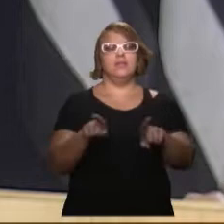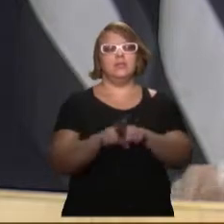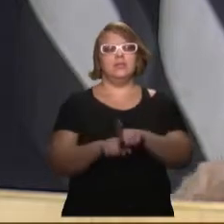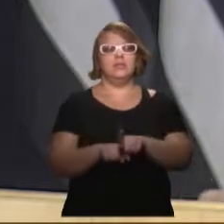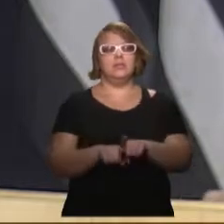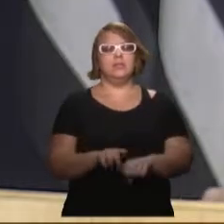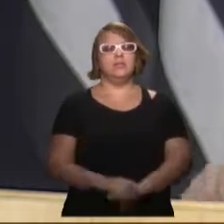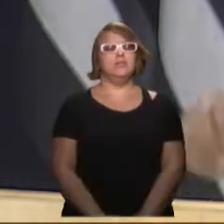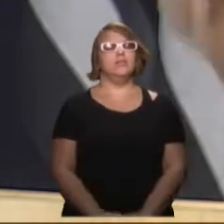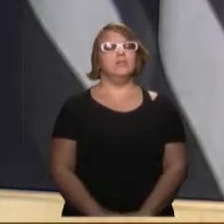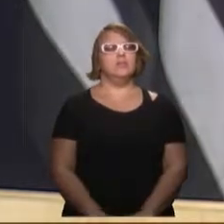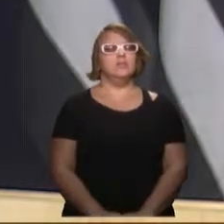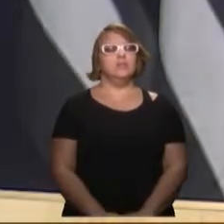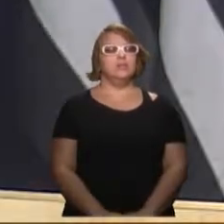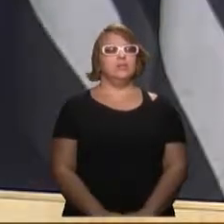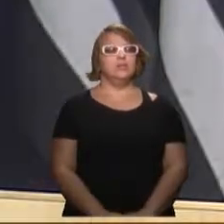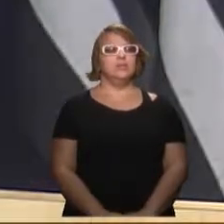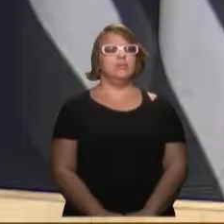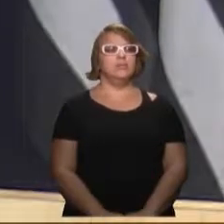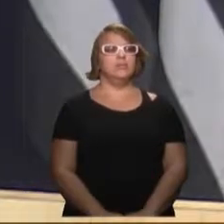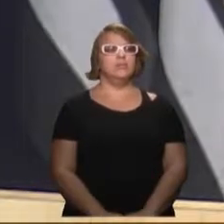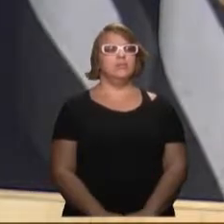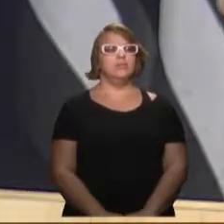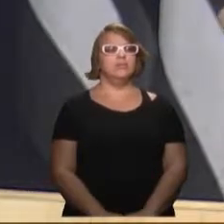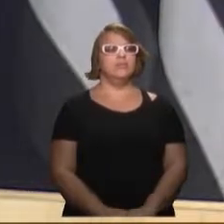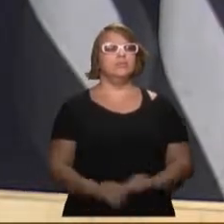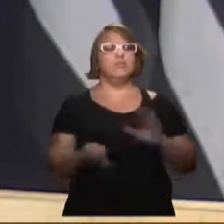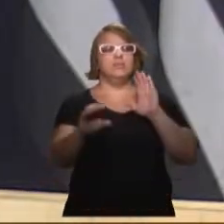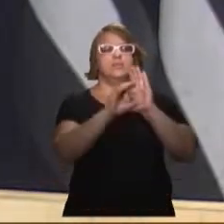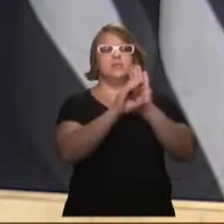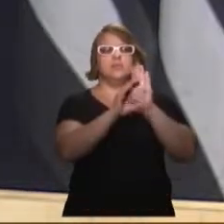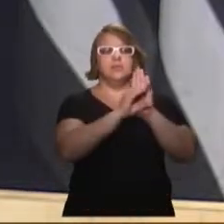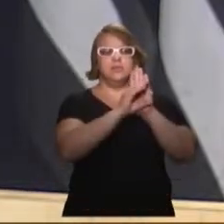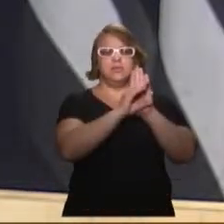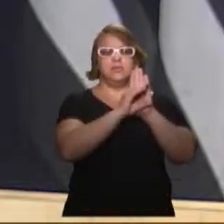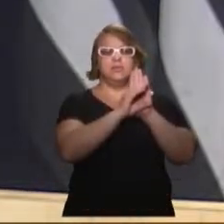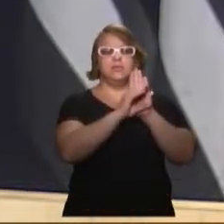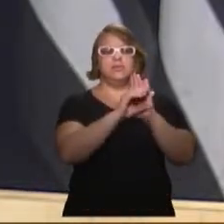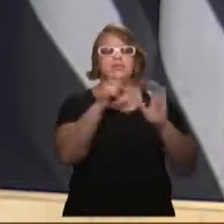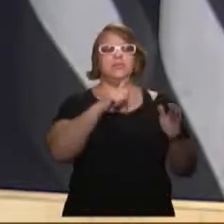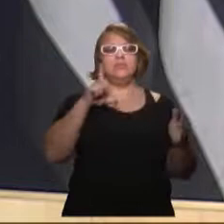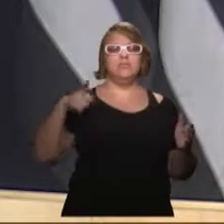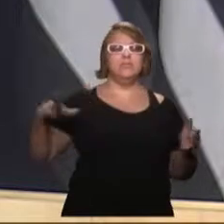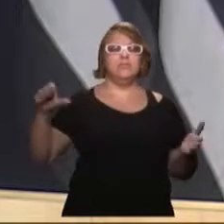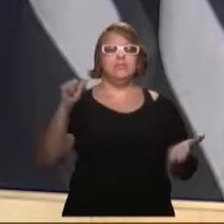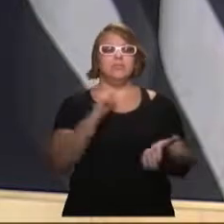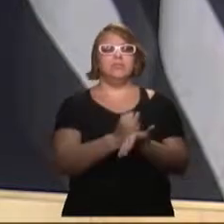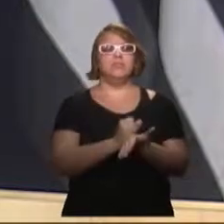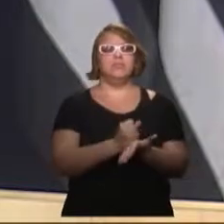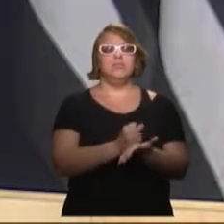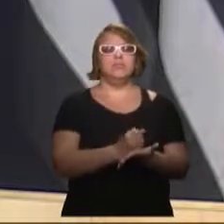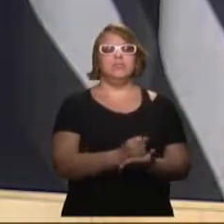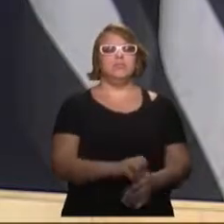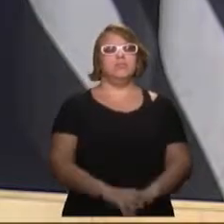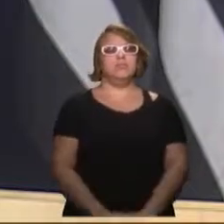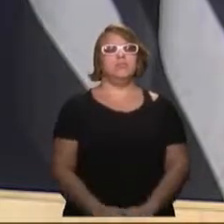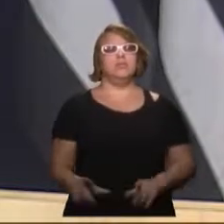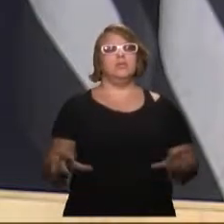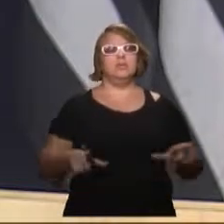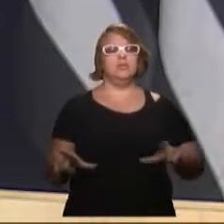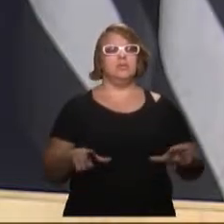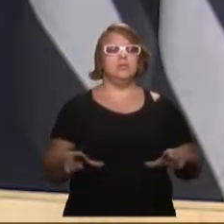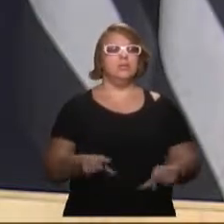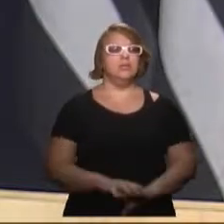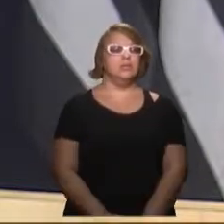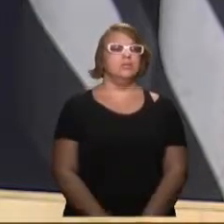Mas perante a nossa Constituição, ele não tem emprego. Me pergunte se